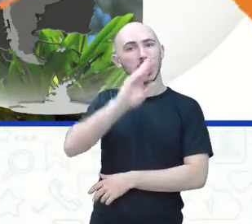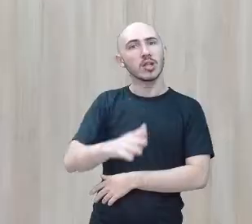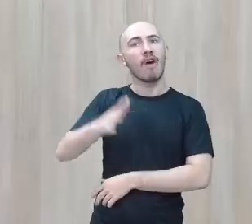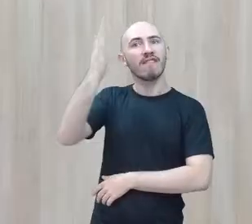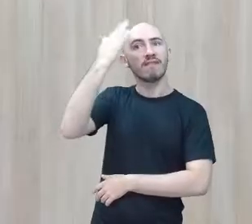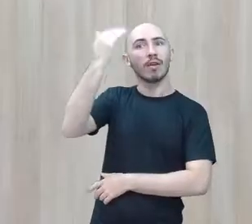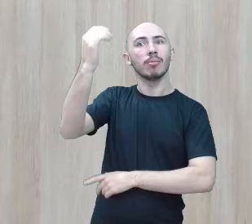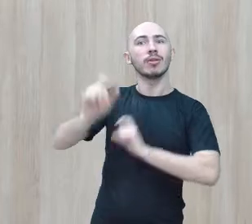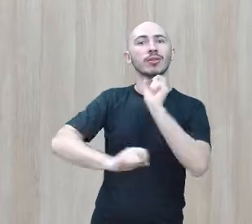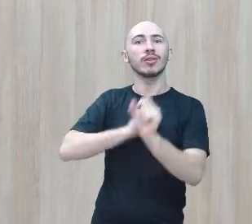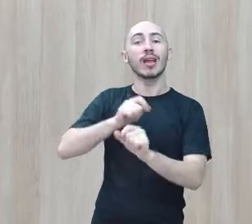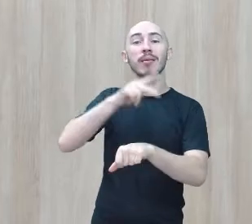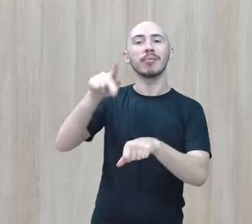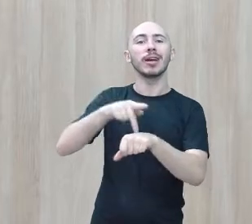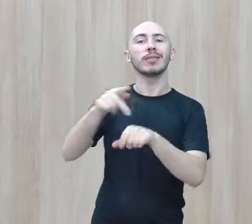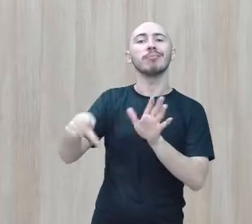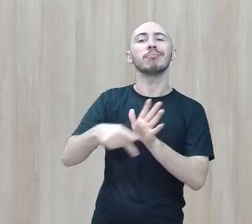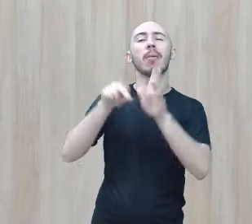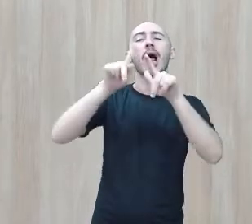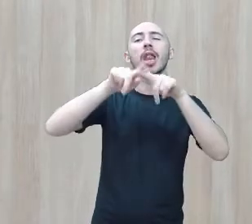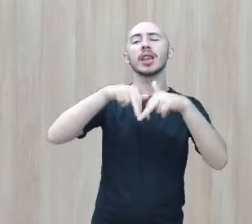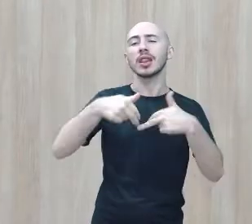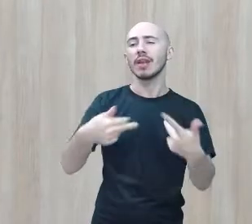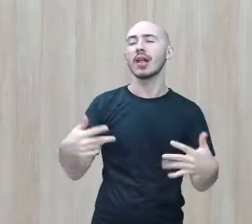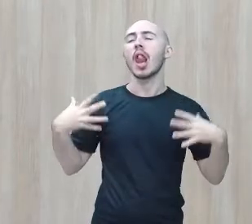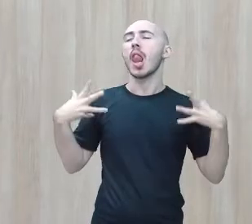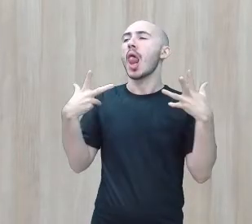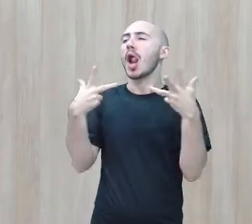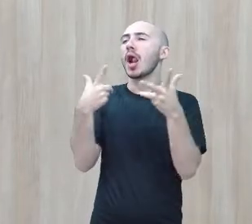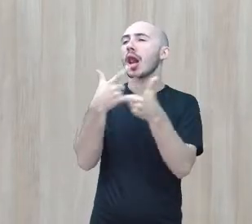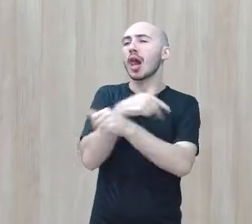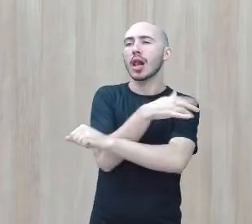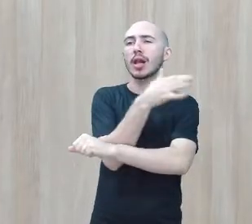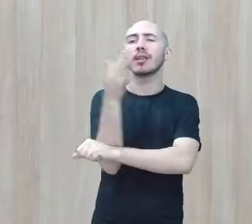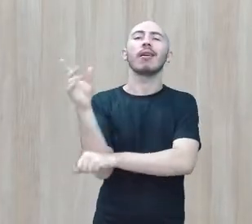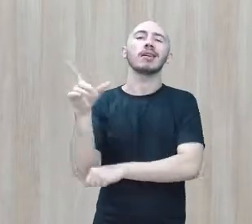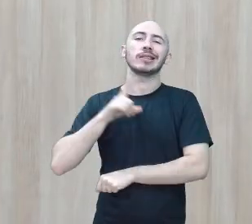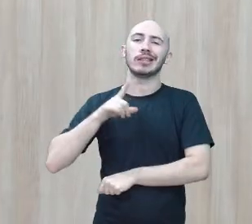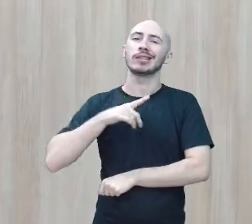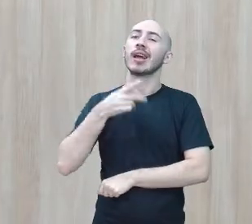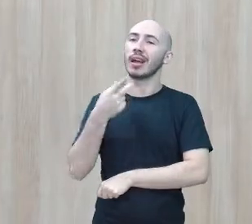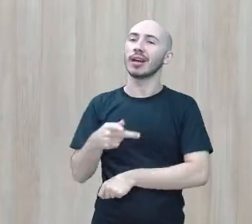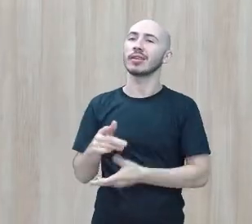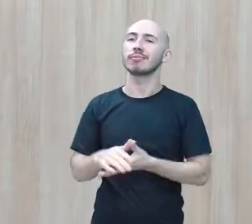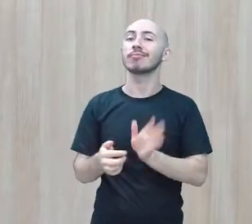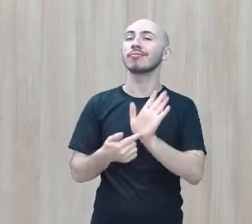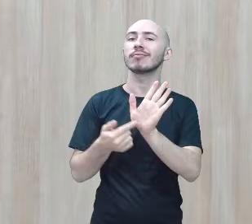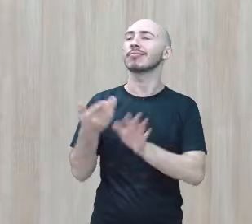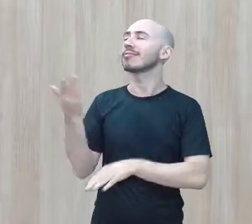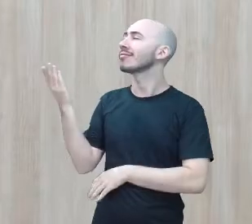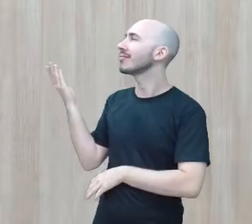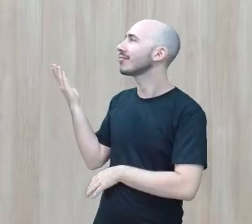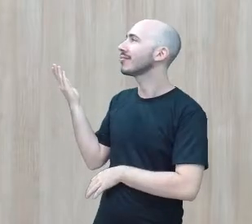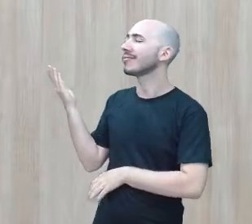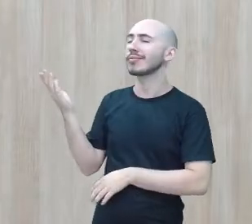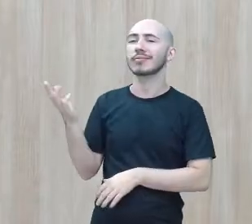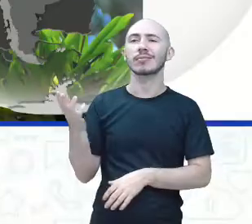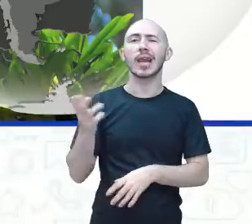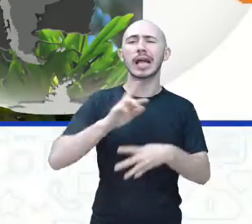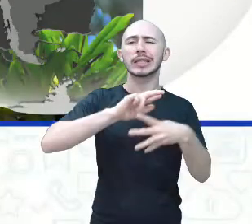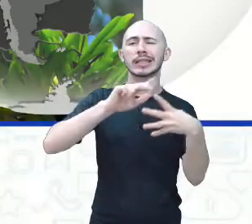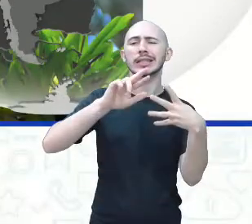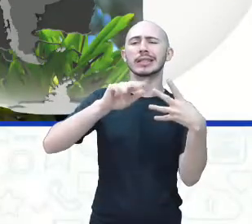país das riquezas naturais, das belezas naturais, né? Veja que eu estou trazendo aí para vocês uma diversidade